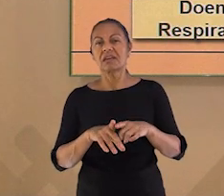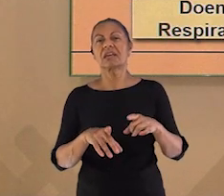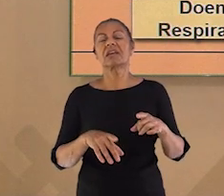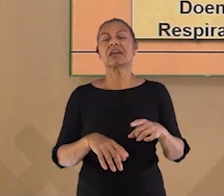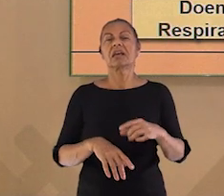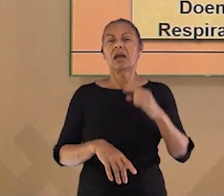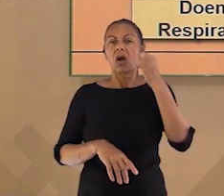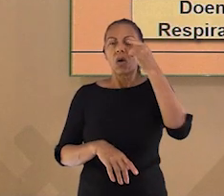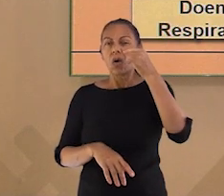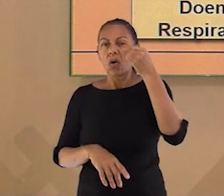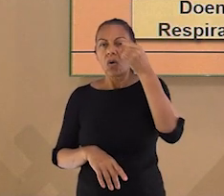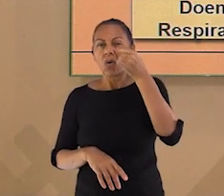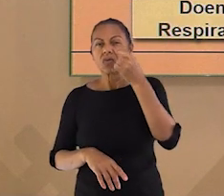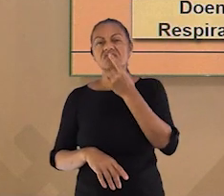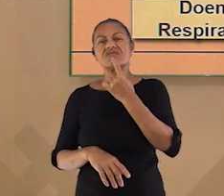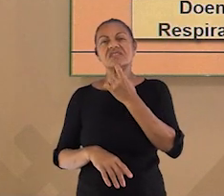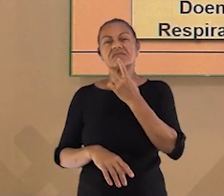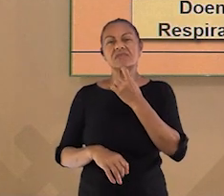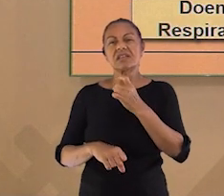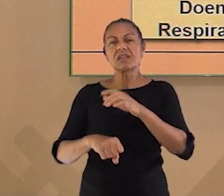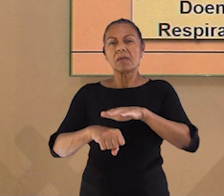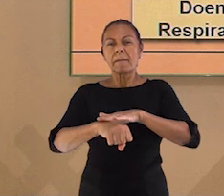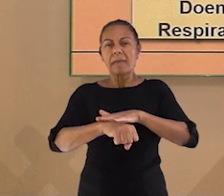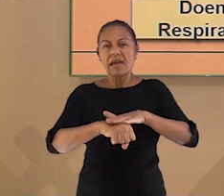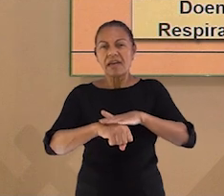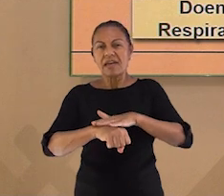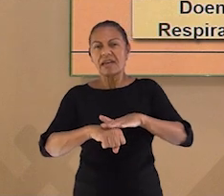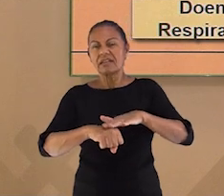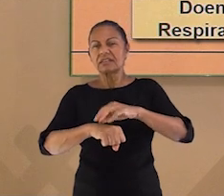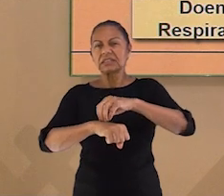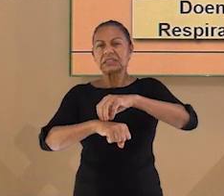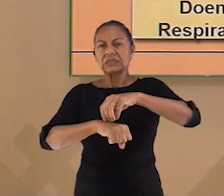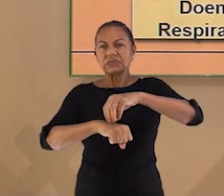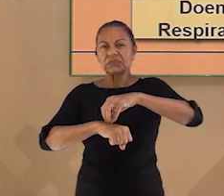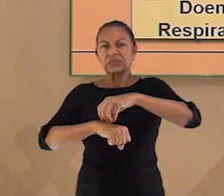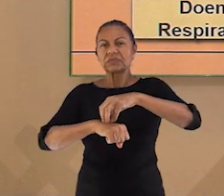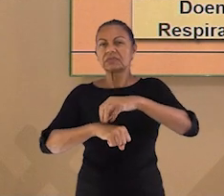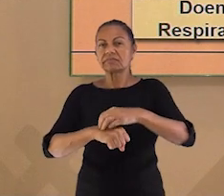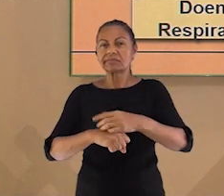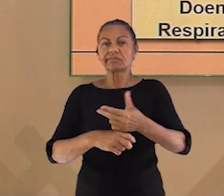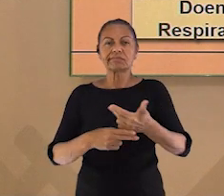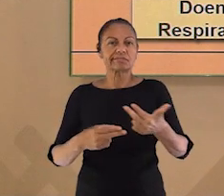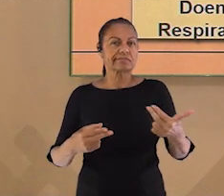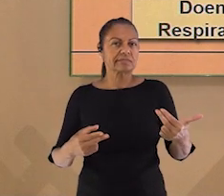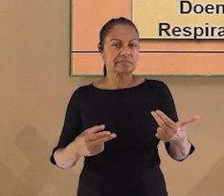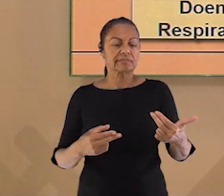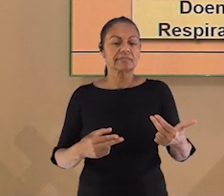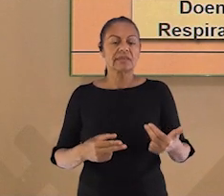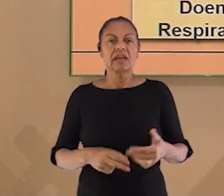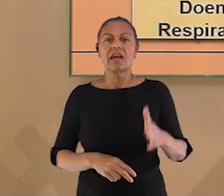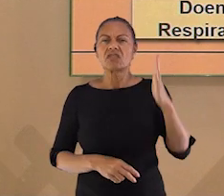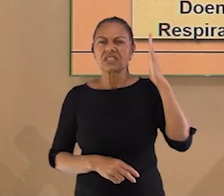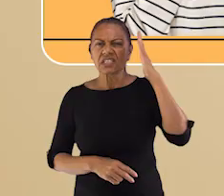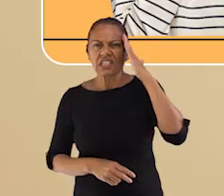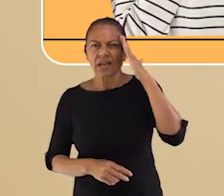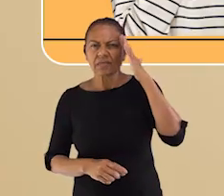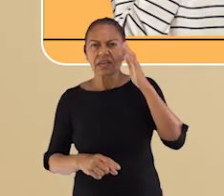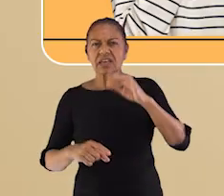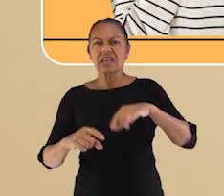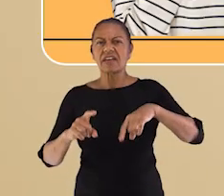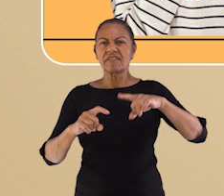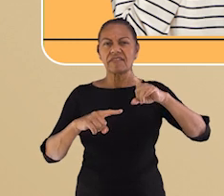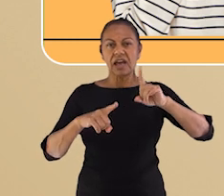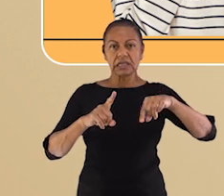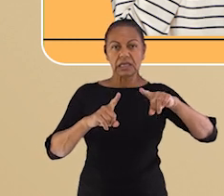mesmo a pneumonia, além de irritação nos olhos, na pele e o aparecimento de alergias.